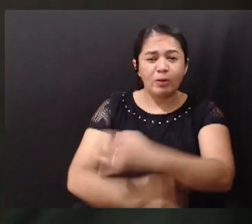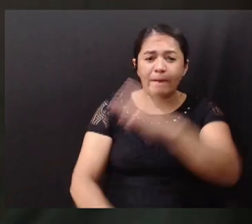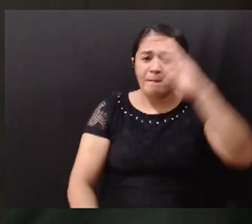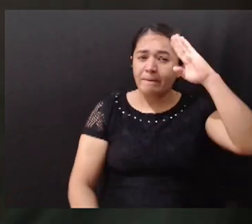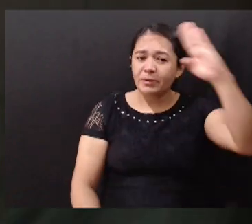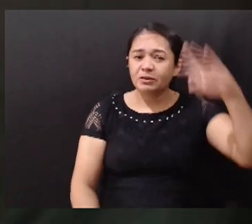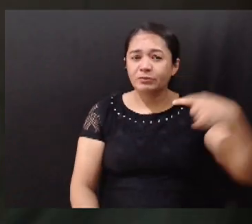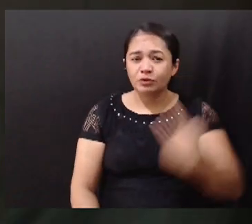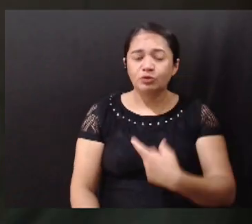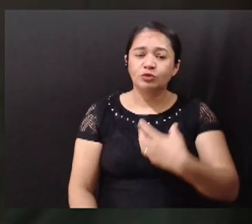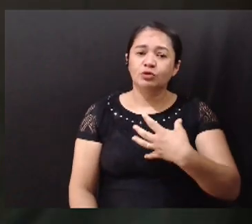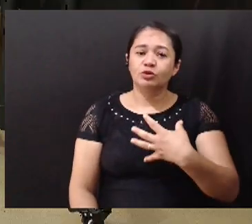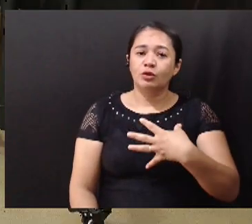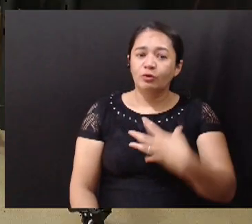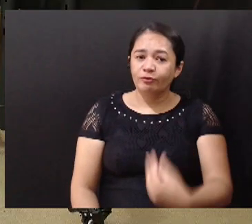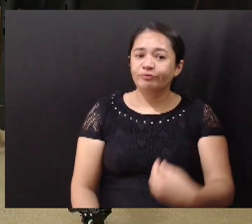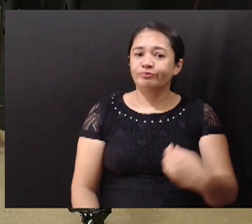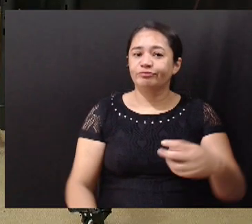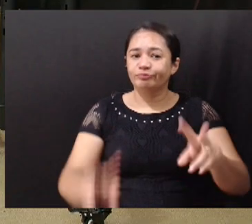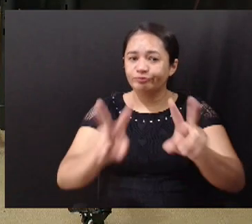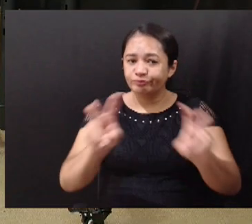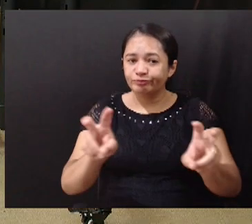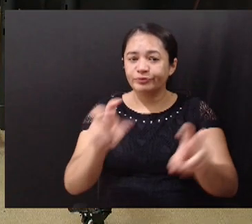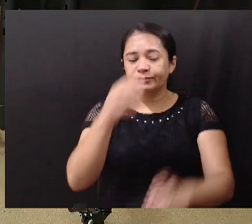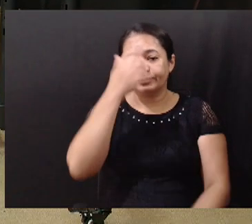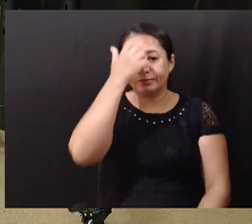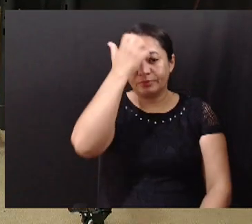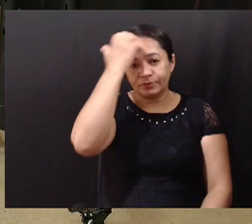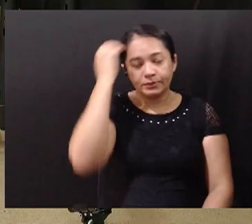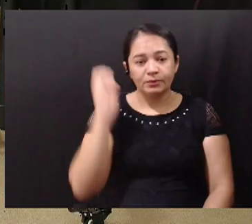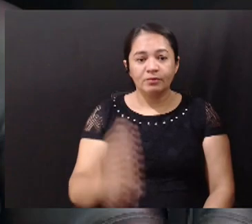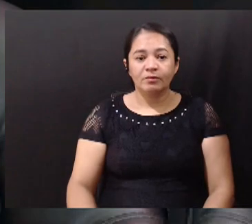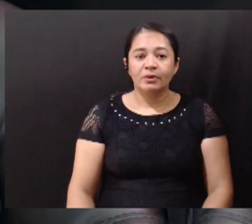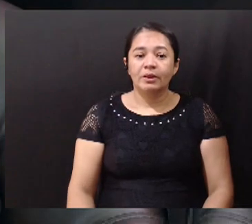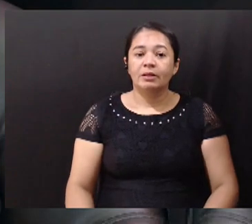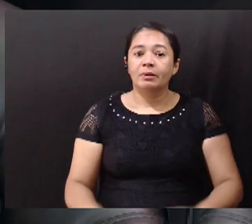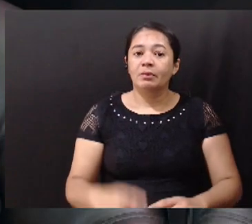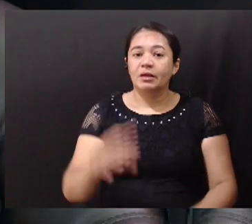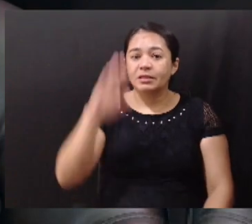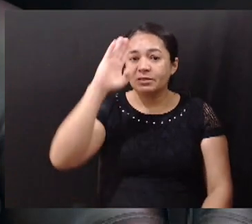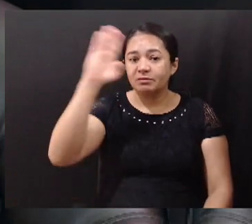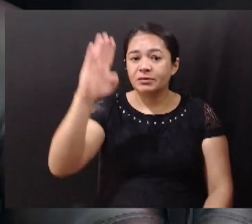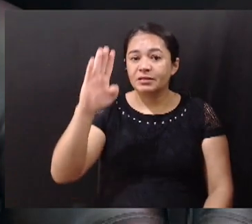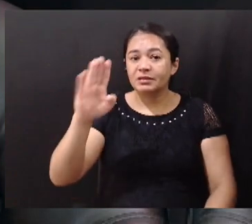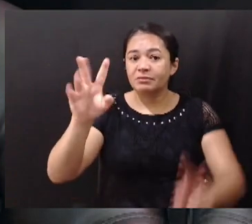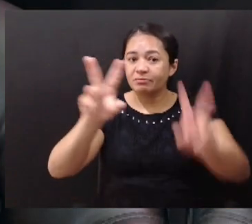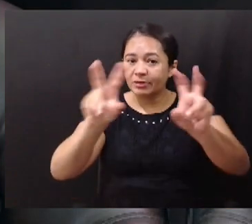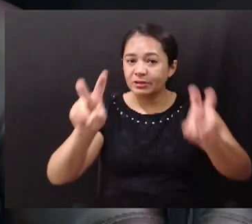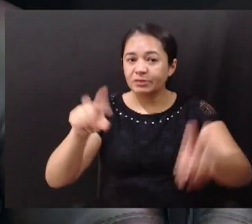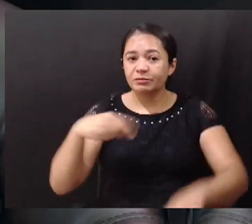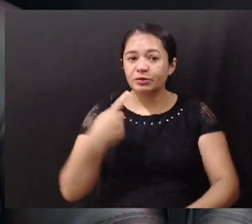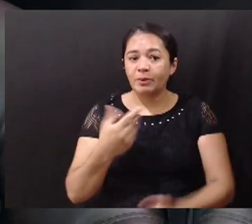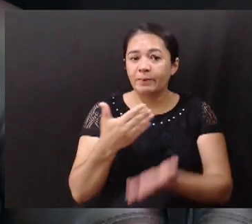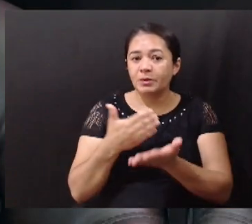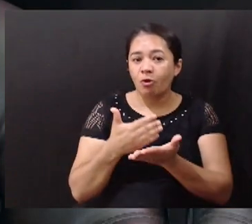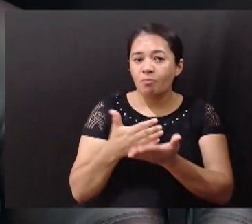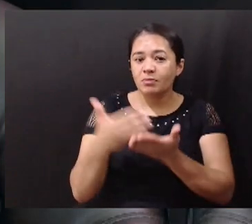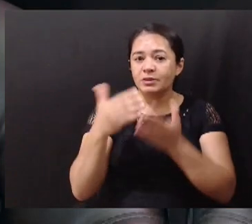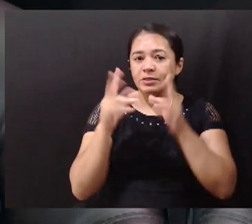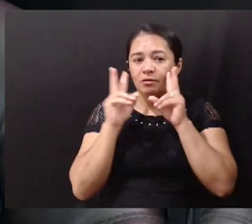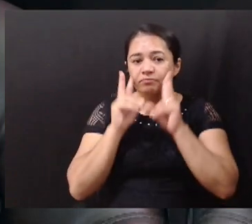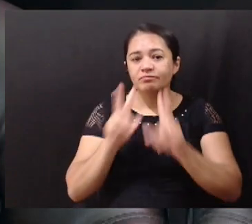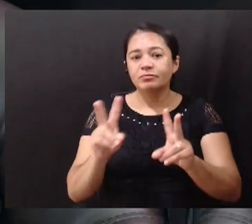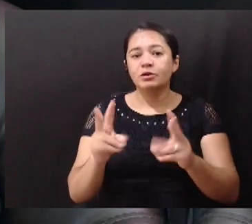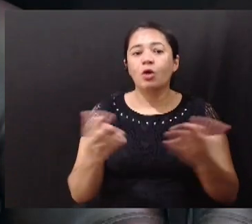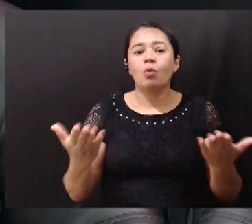filhos. É verdade, uma das principais questões que a gente precisa começar a olhar é qual é o limite